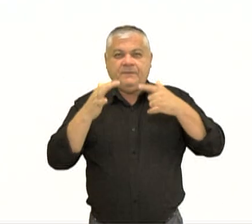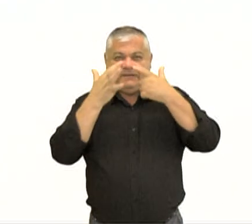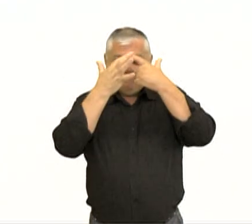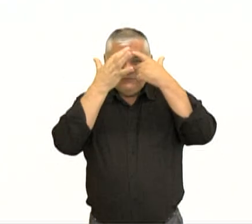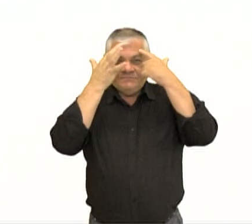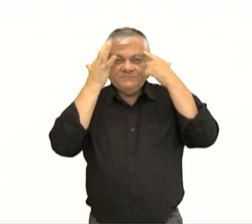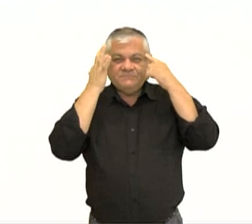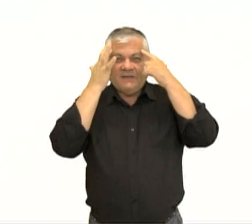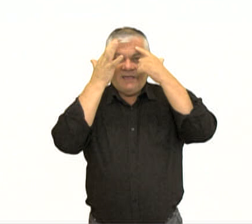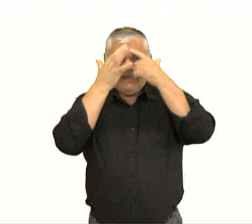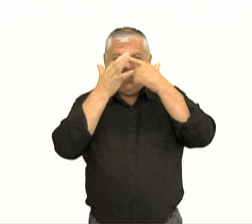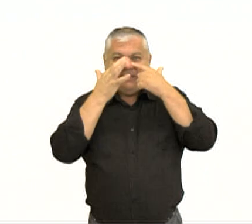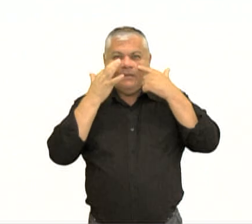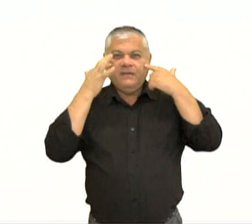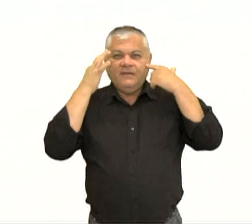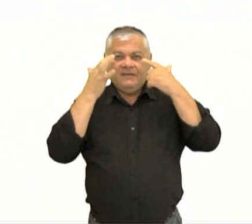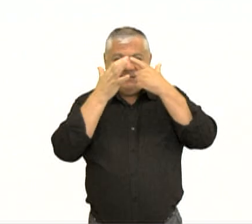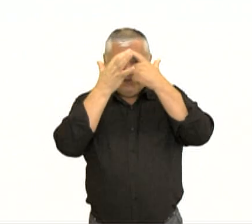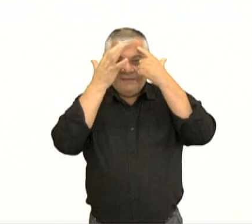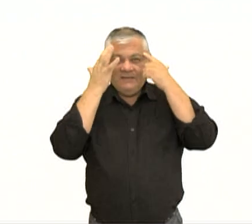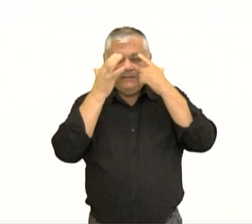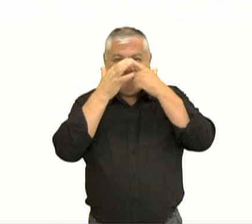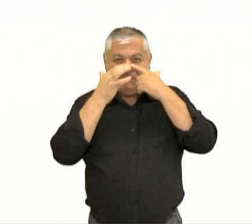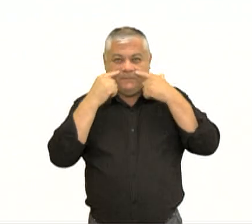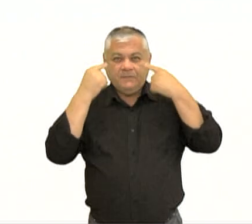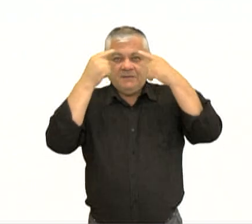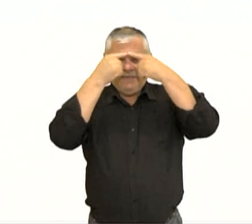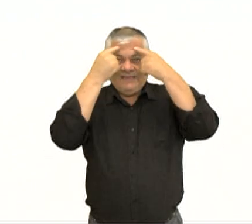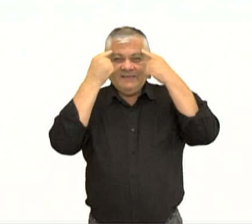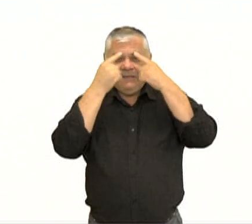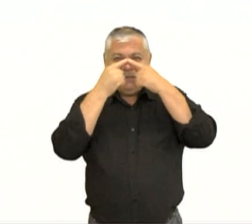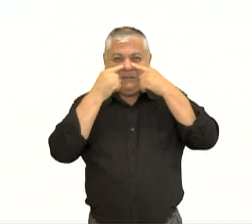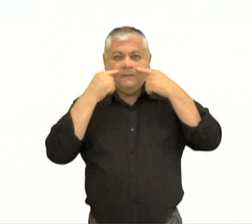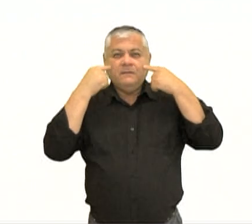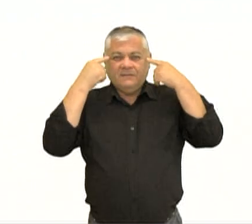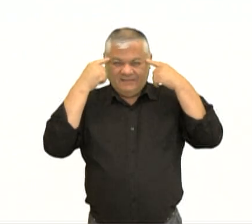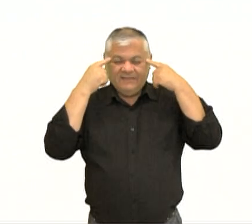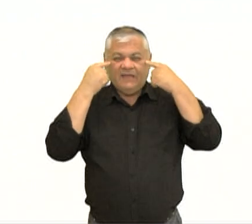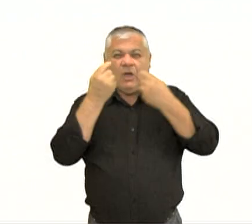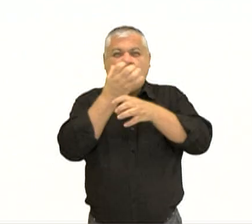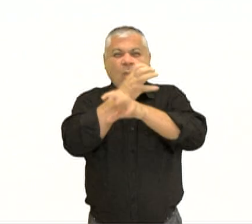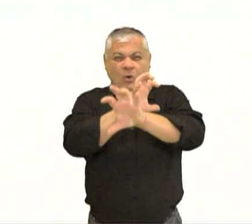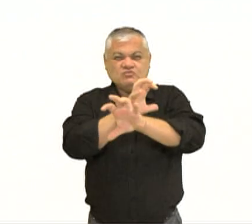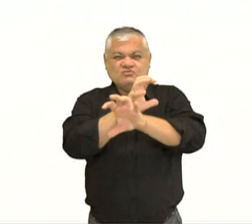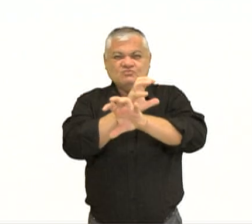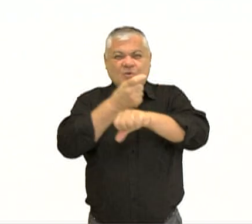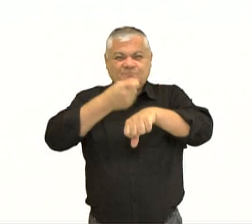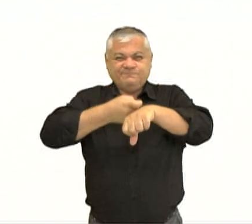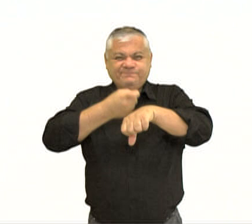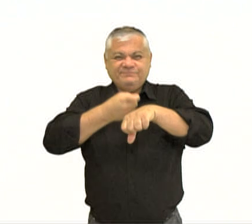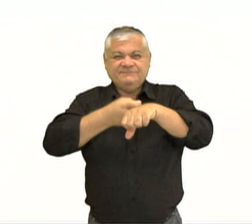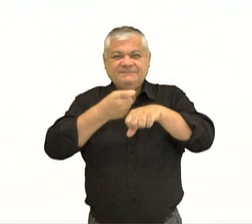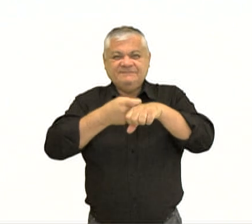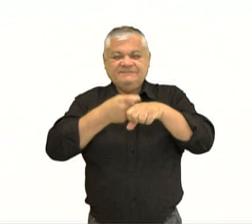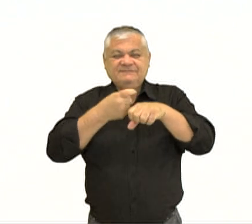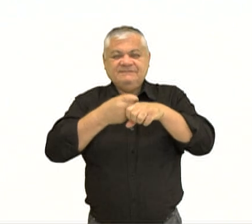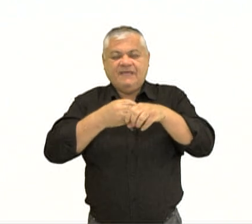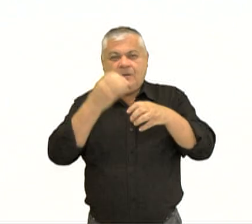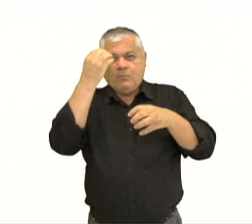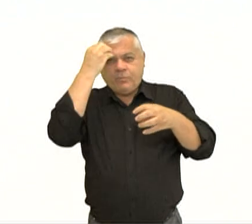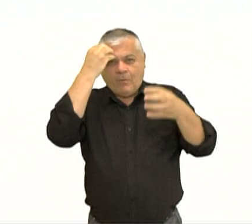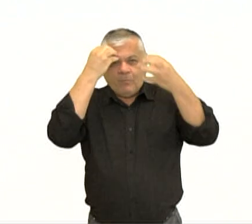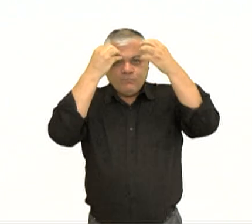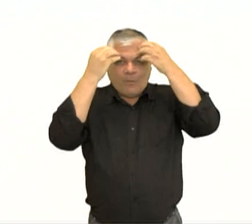as cavidades que nós temos na face. Então, no nosso rosto, na parte óssea, nós temos cavidades,